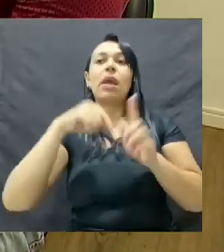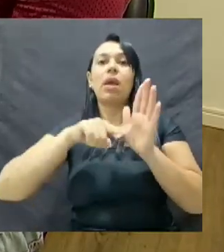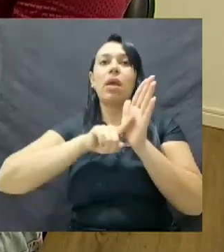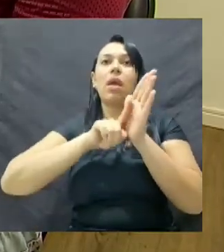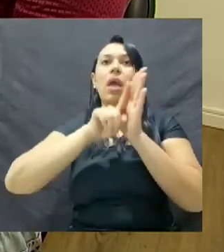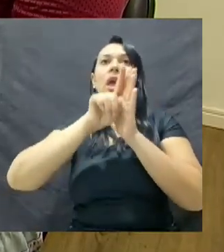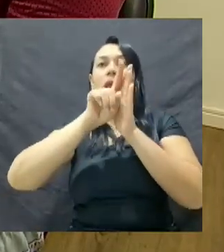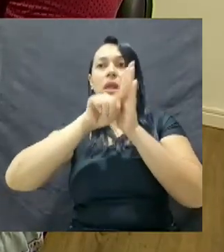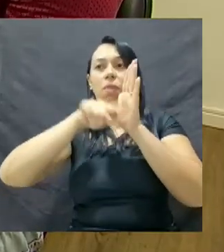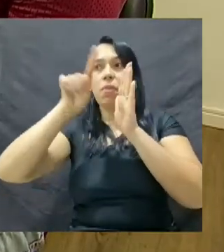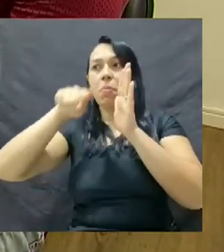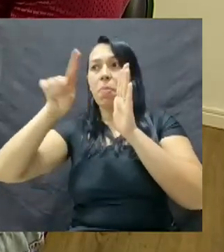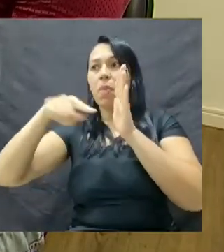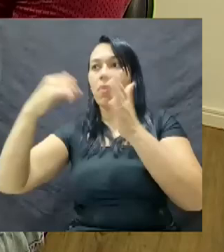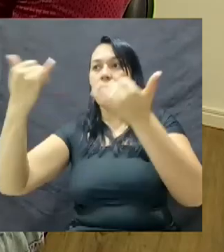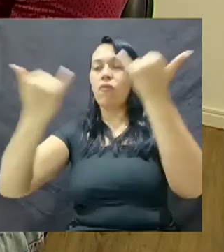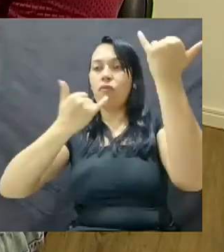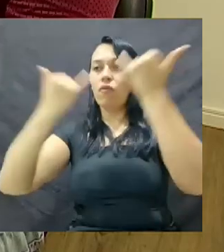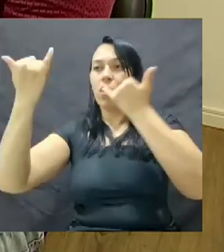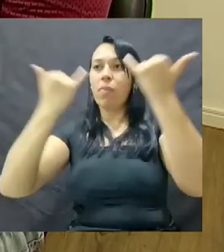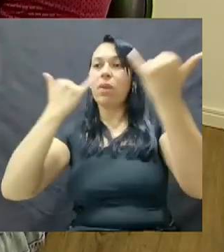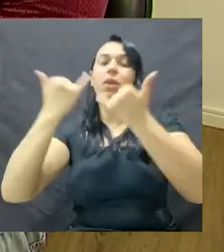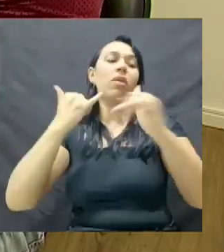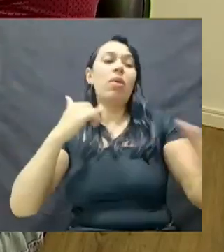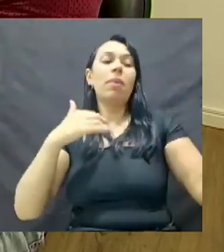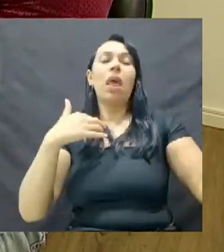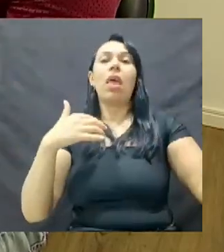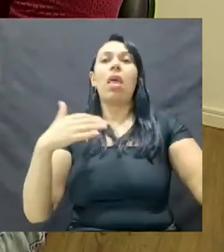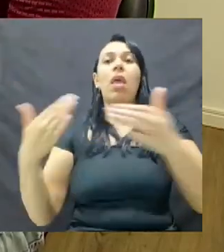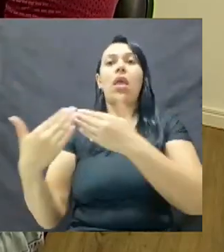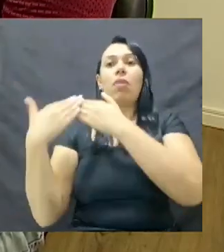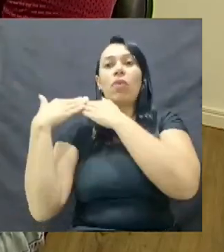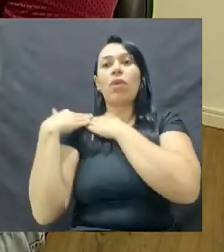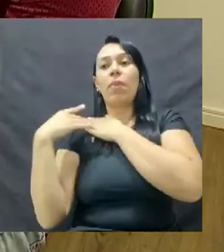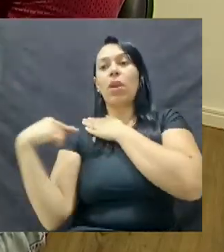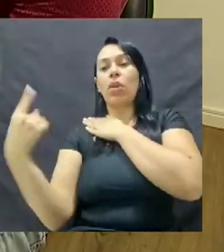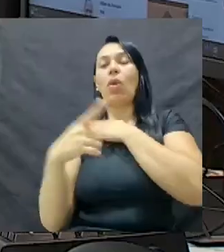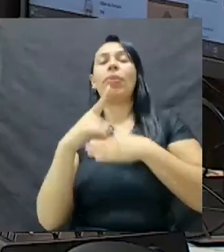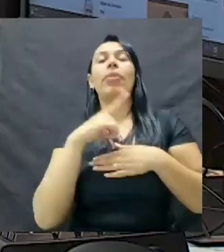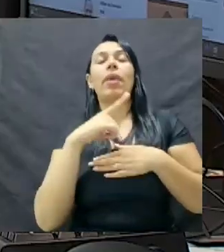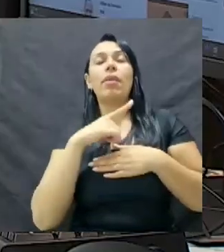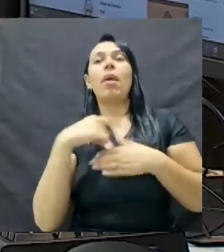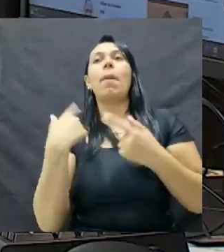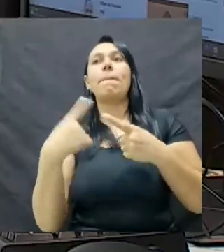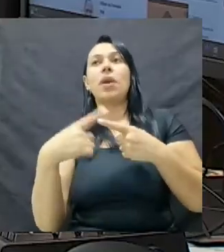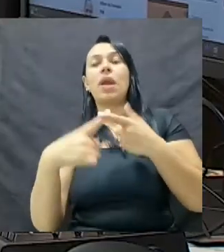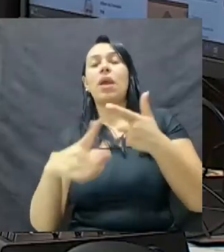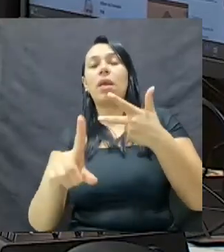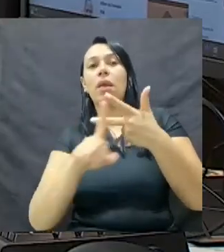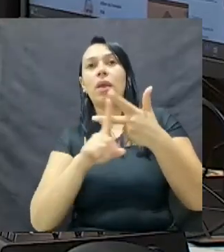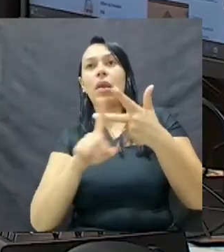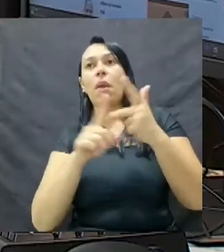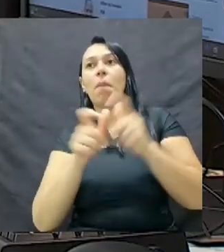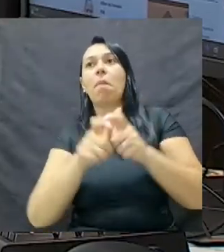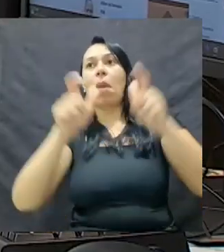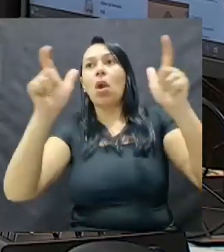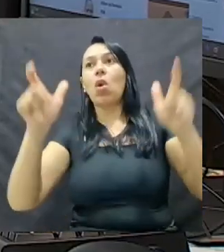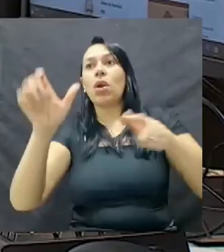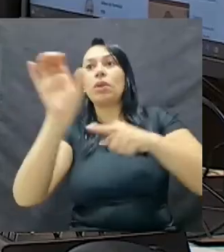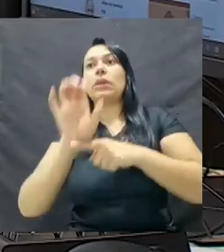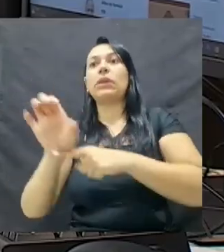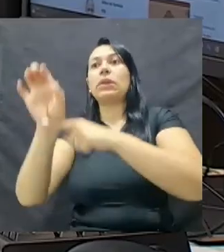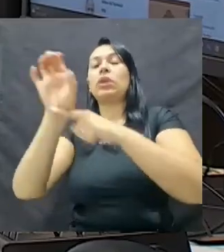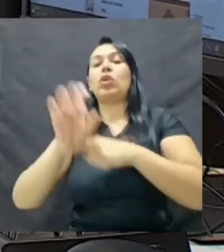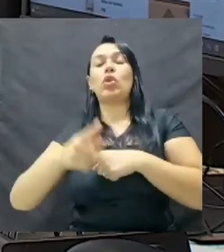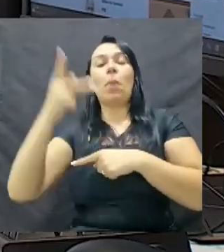para se situar na responsabilidade que a gente tem frente ao Legislativo, que é o 2º maior do estado de São Paulo e